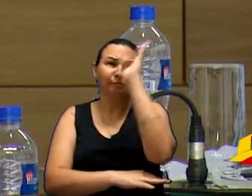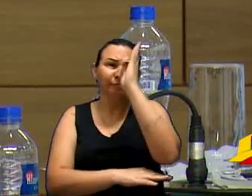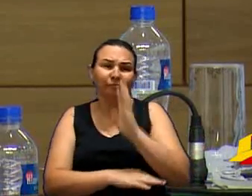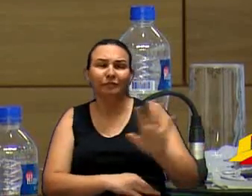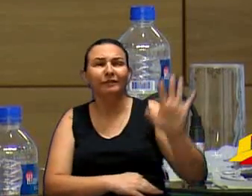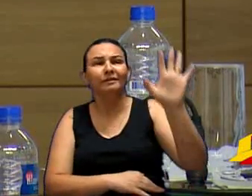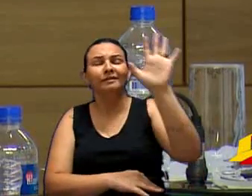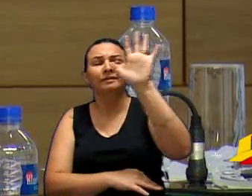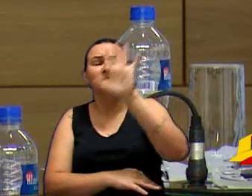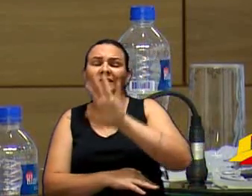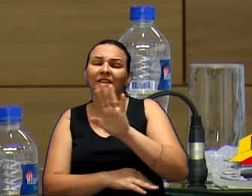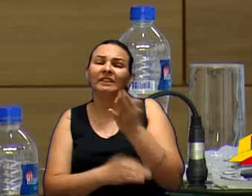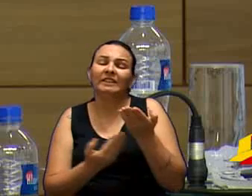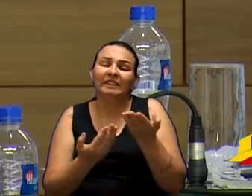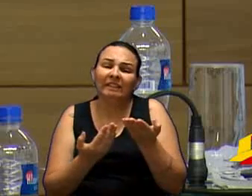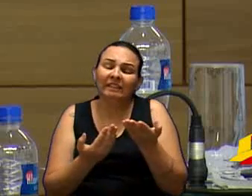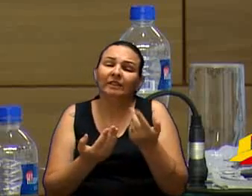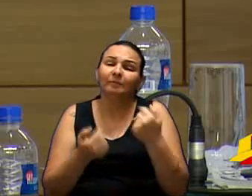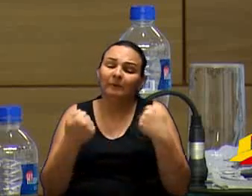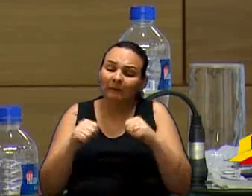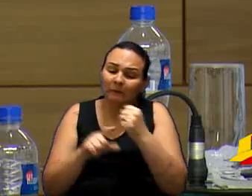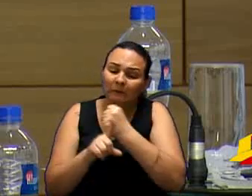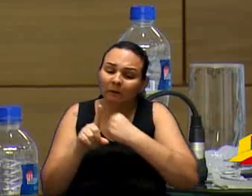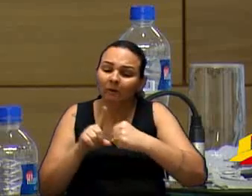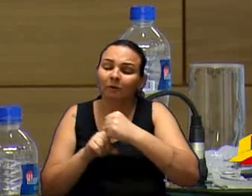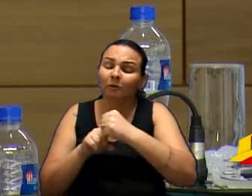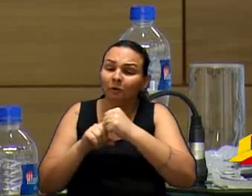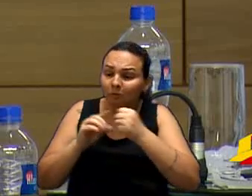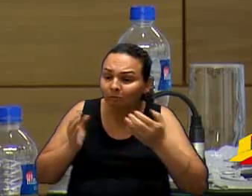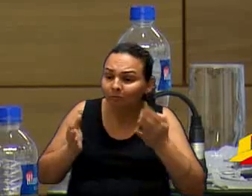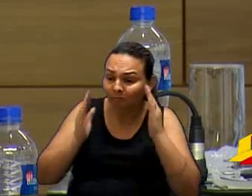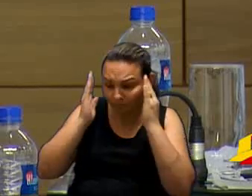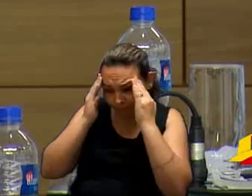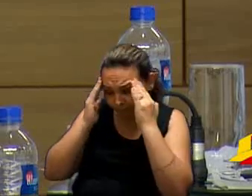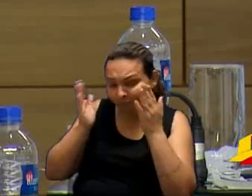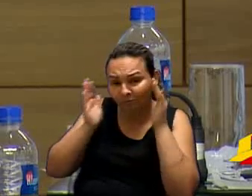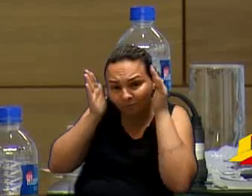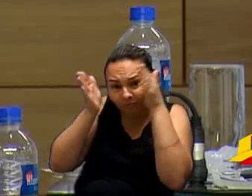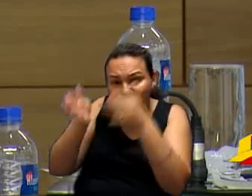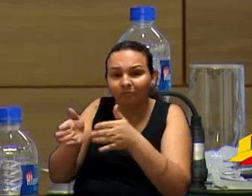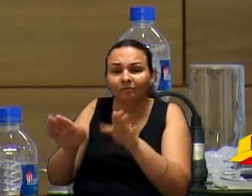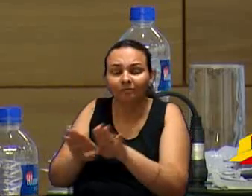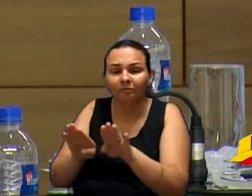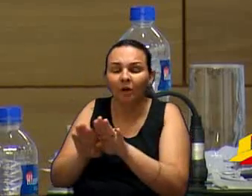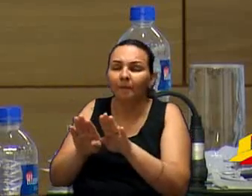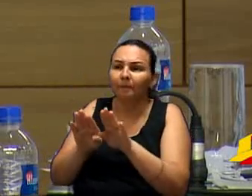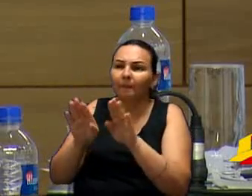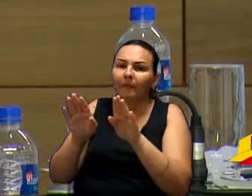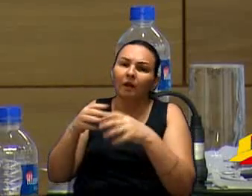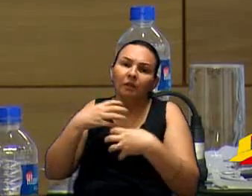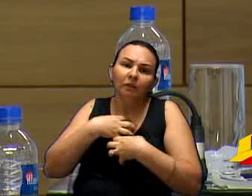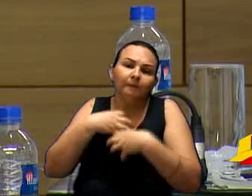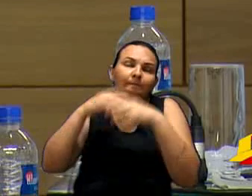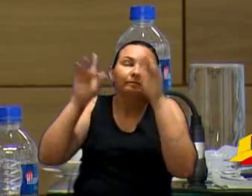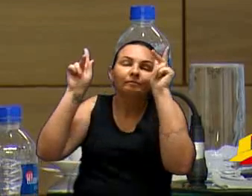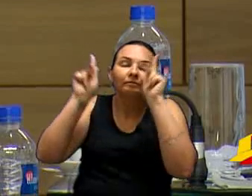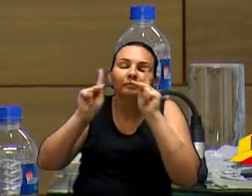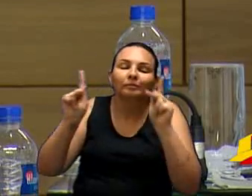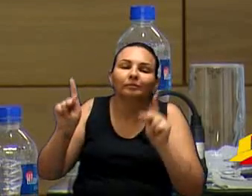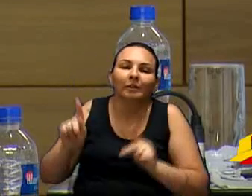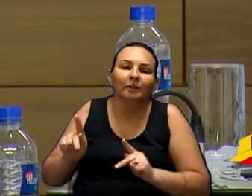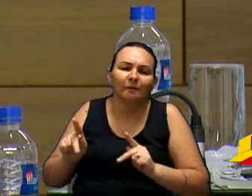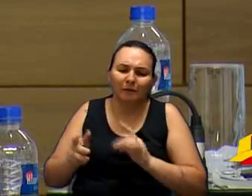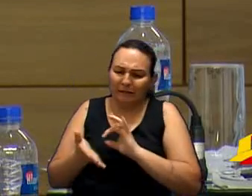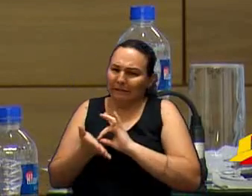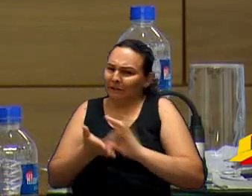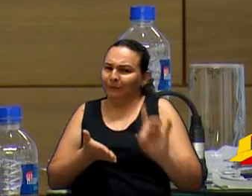temos que fazer com que a sociedade se movimente e com espírito de paz também sabe não com esse espírito de ódio que também na sociedade